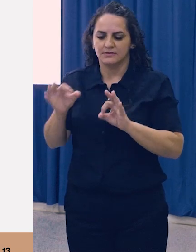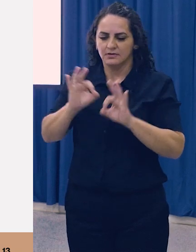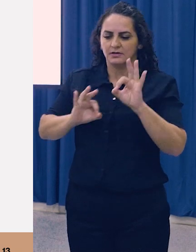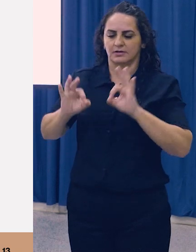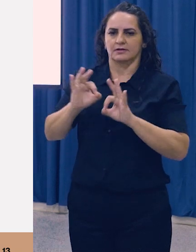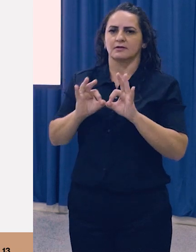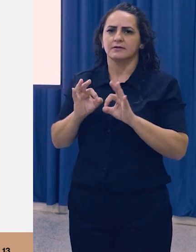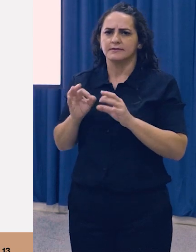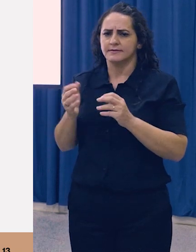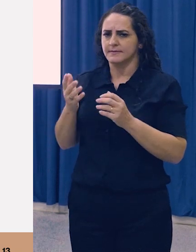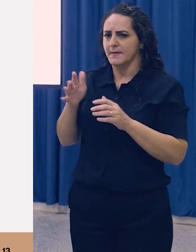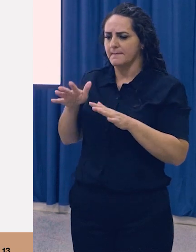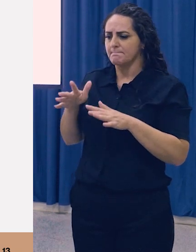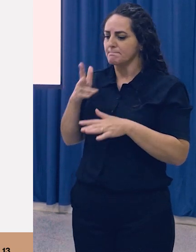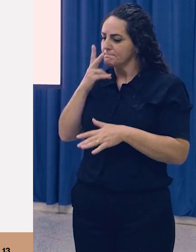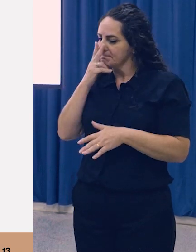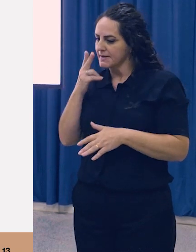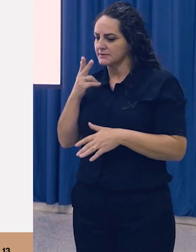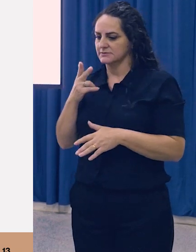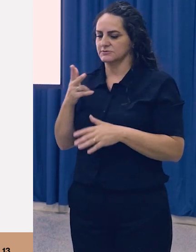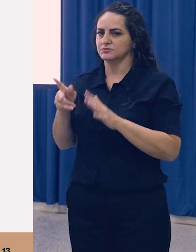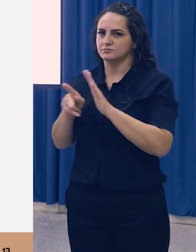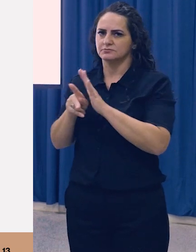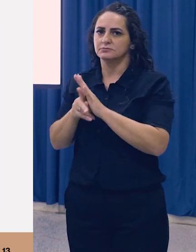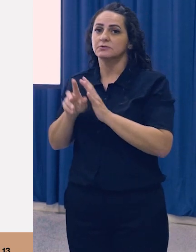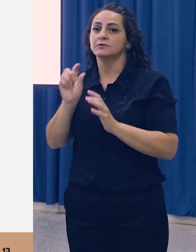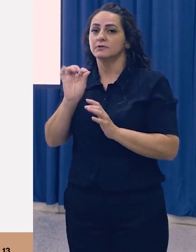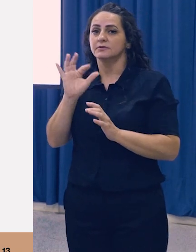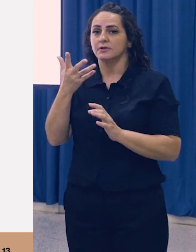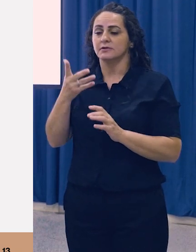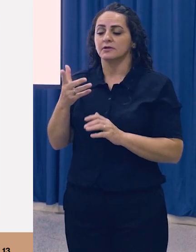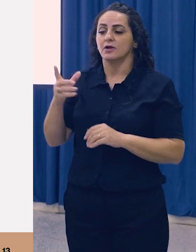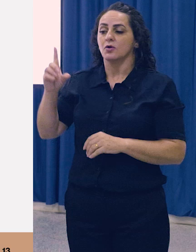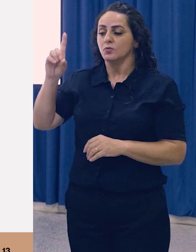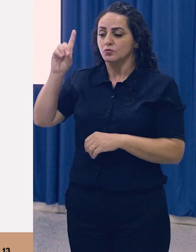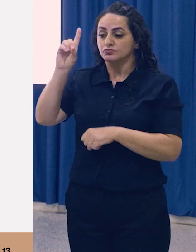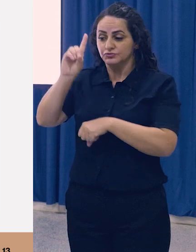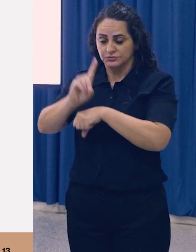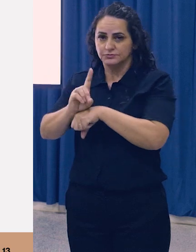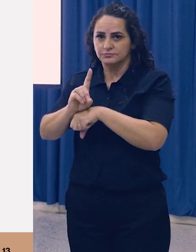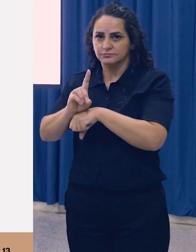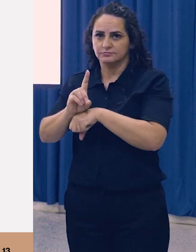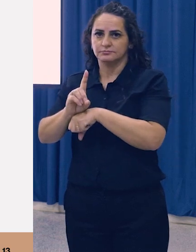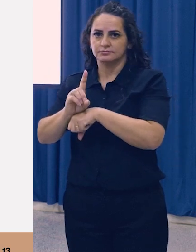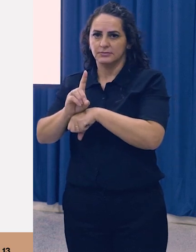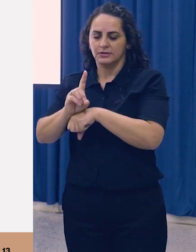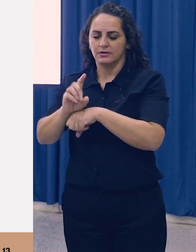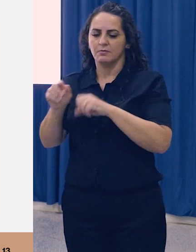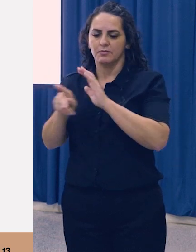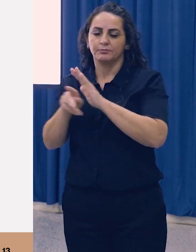nossa. Essa parte, o diretor pode auxiliar você, porque provavelmente ele vai separar